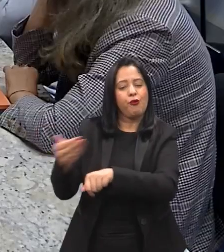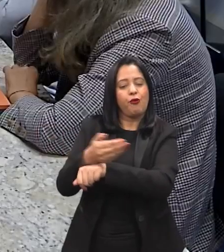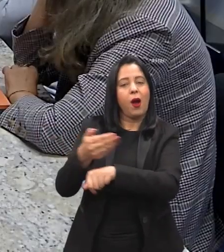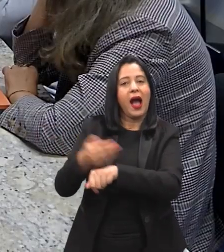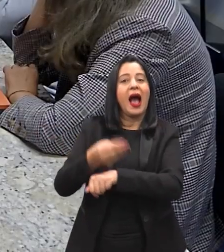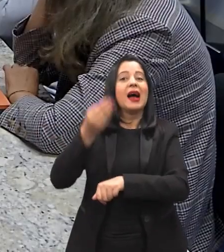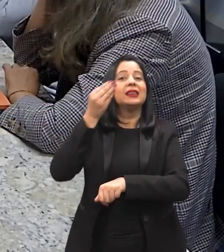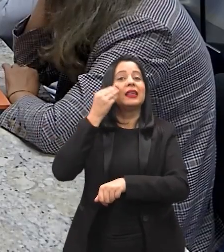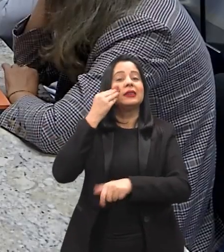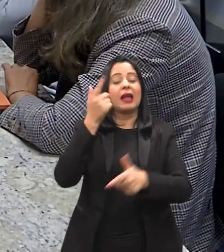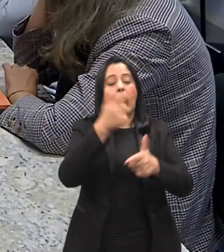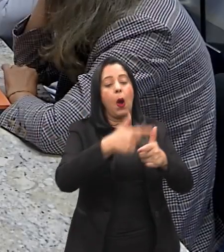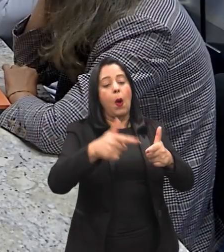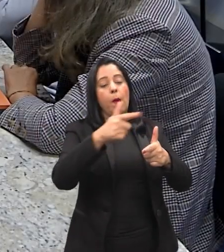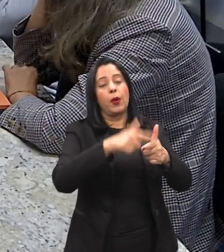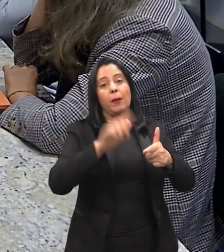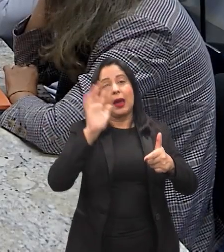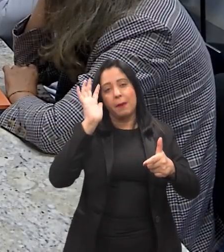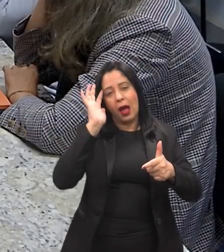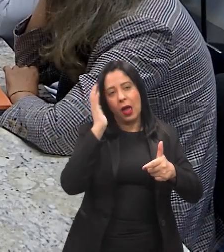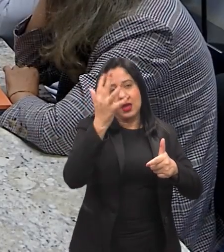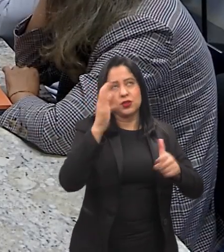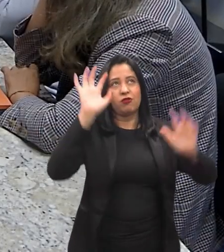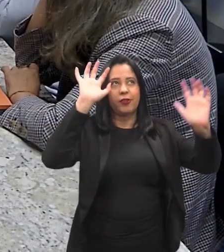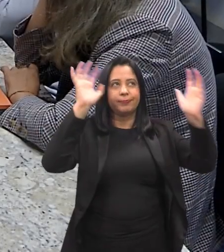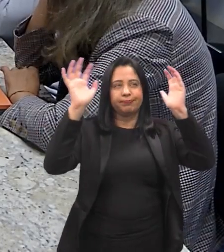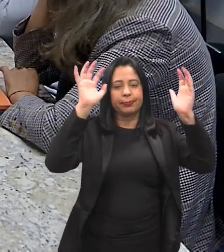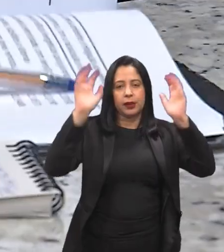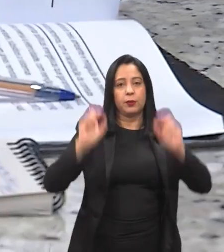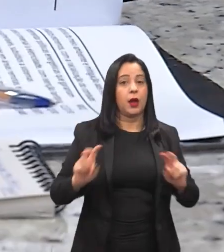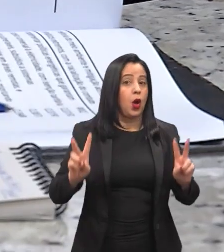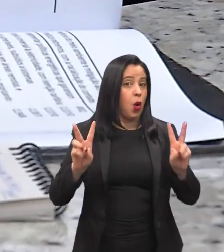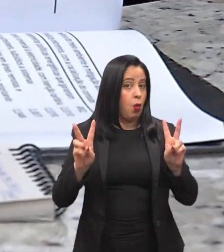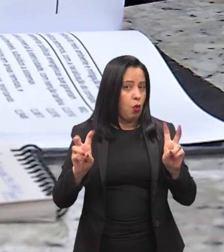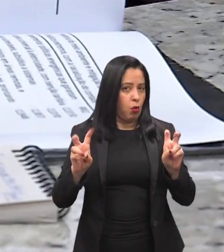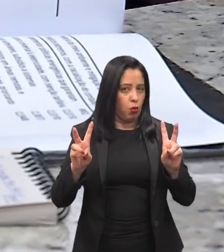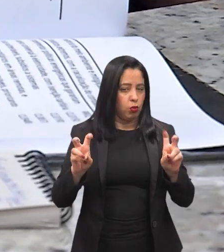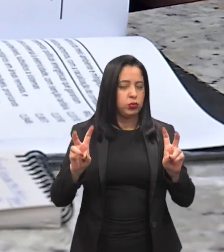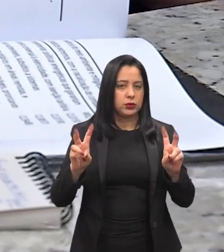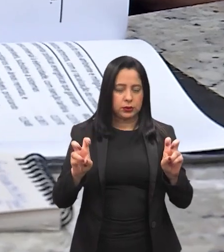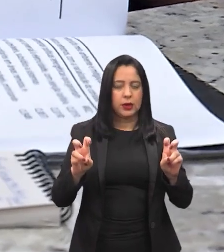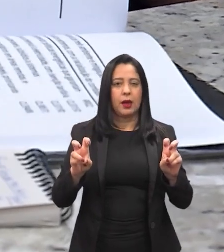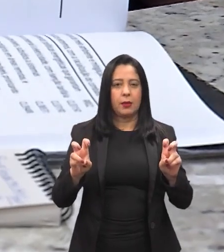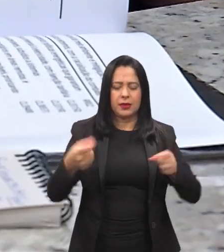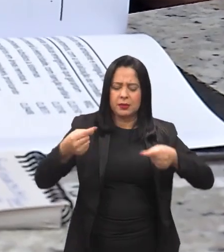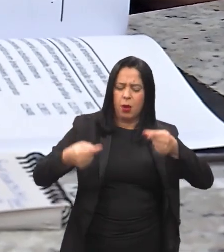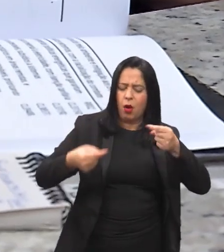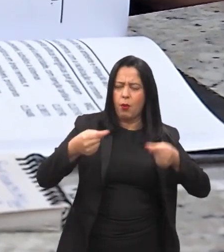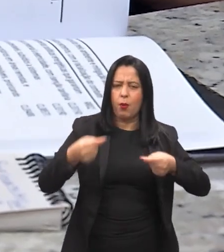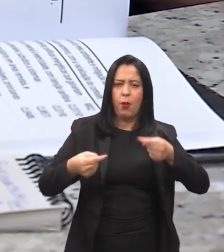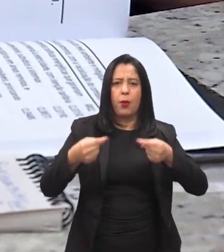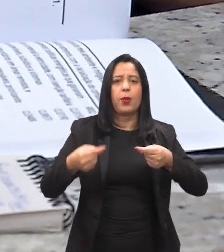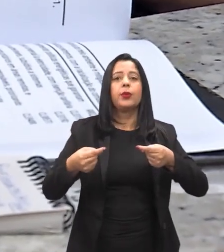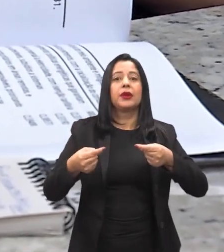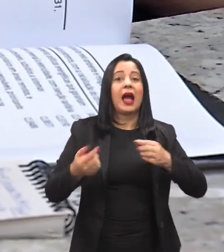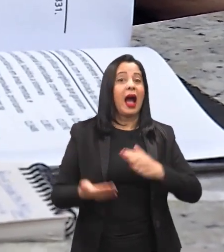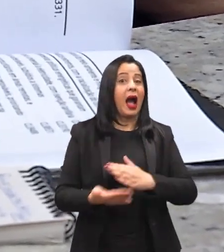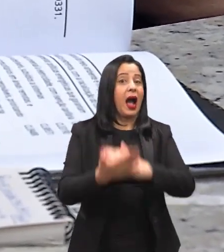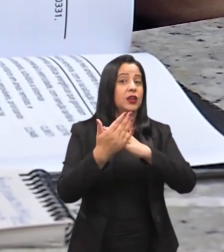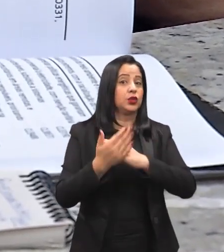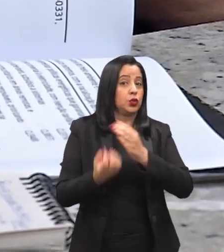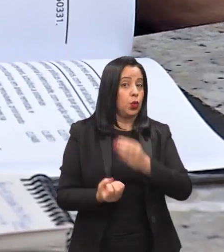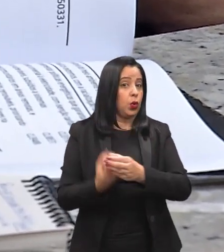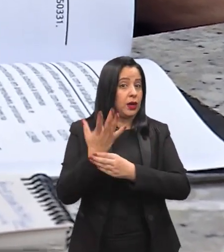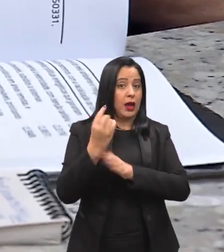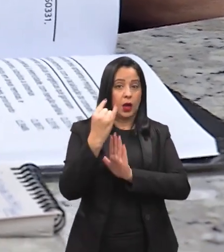popular para buscar soluções para a emergência climática. Os temas debatidos na cidade ajudaram a